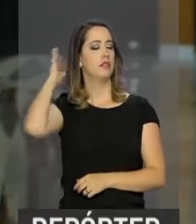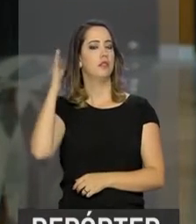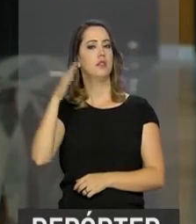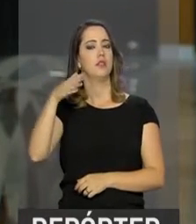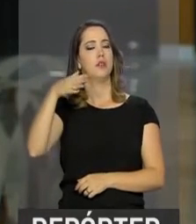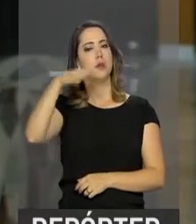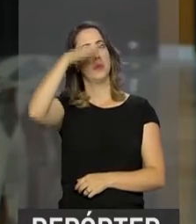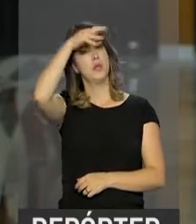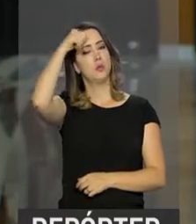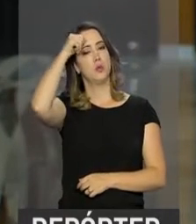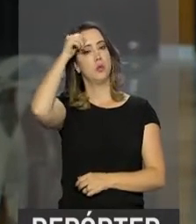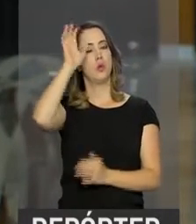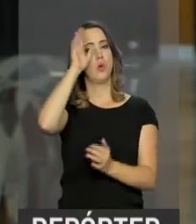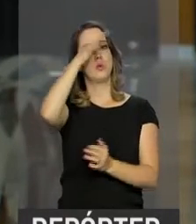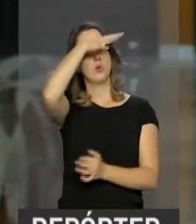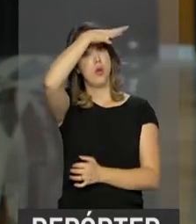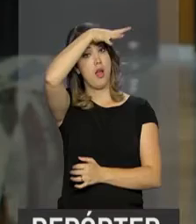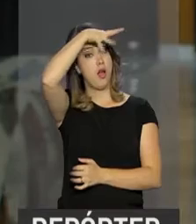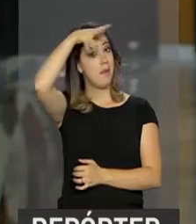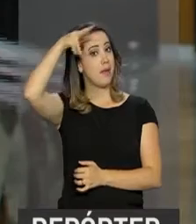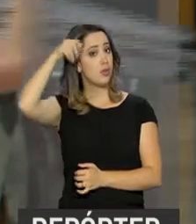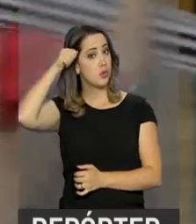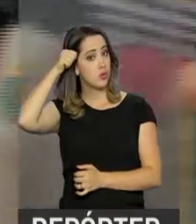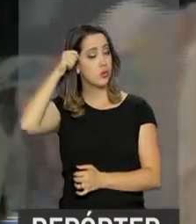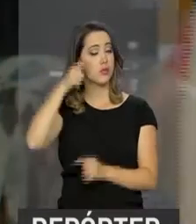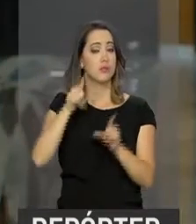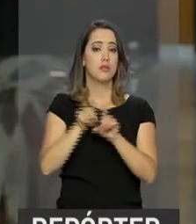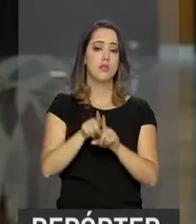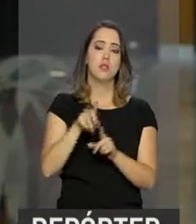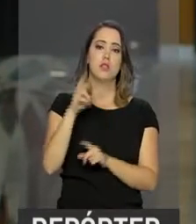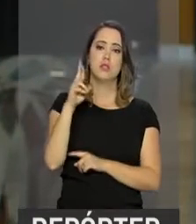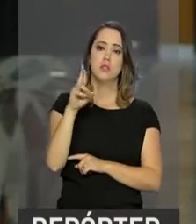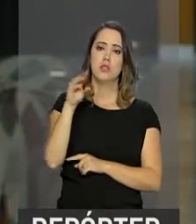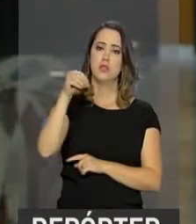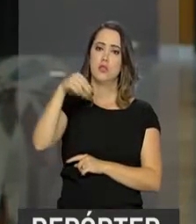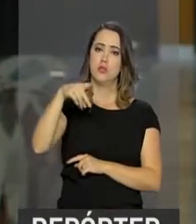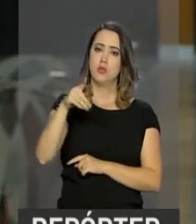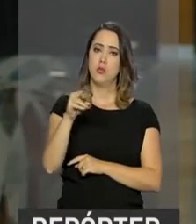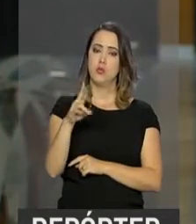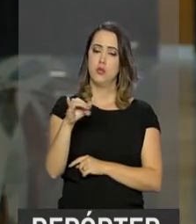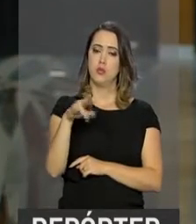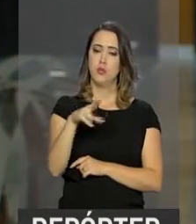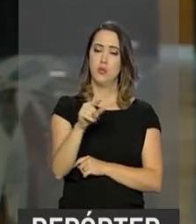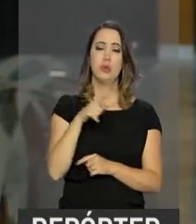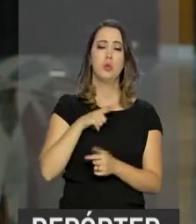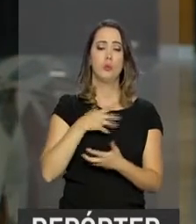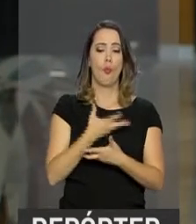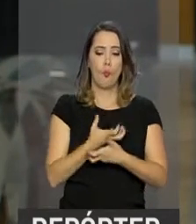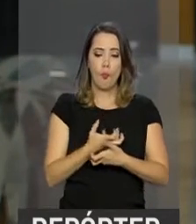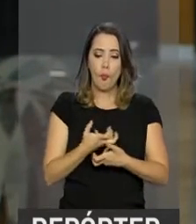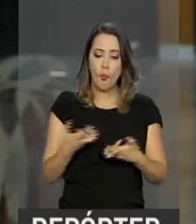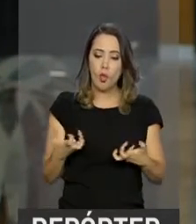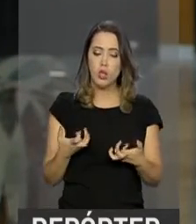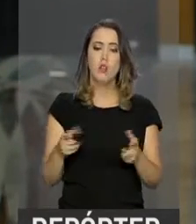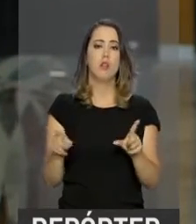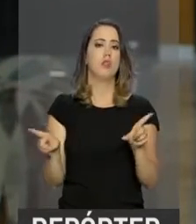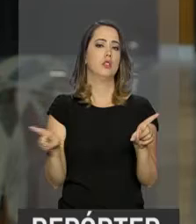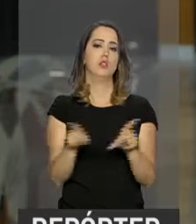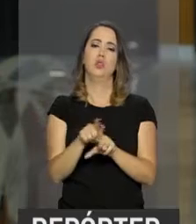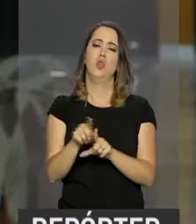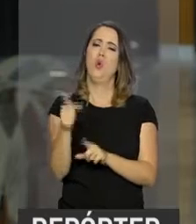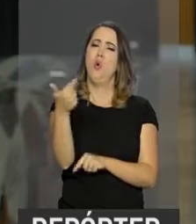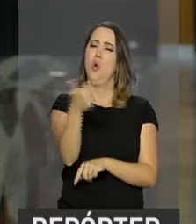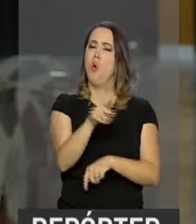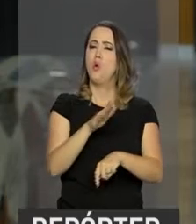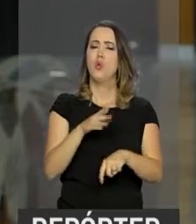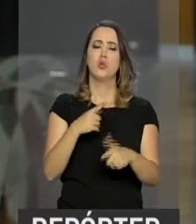Grosso, Amazonas, Minas Gerais e Rondônia. Porque não é só aí a estiagem, a seca que está afetando as cidades.